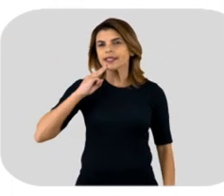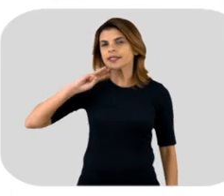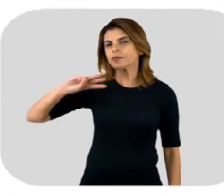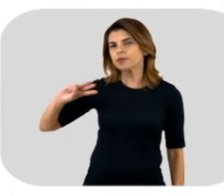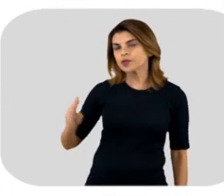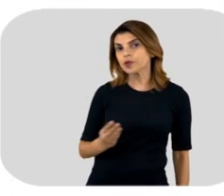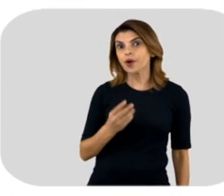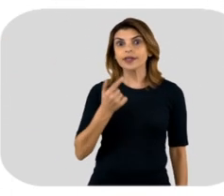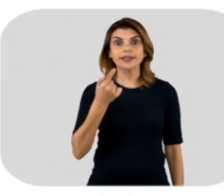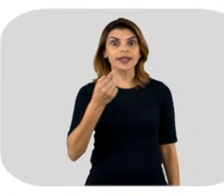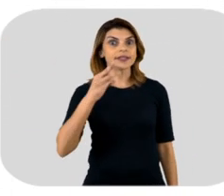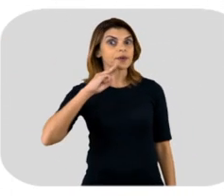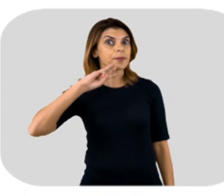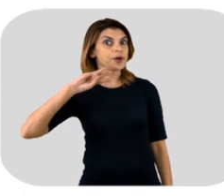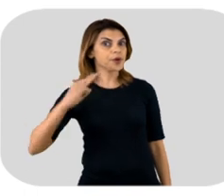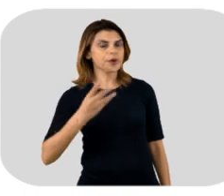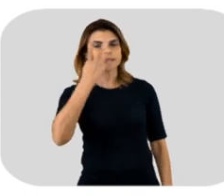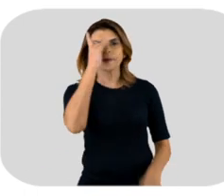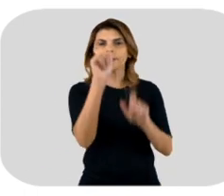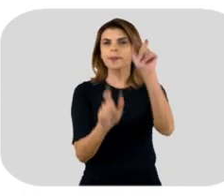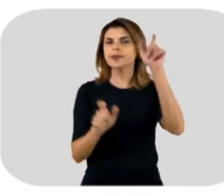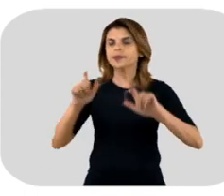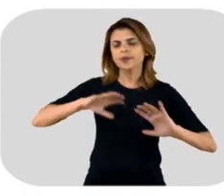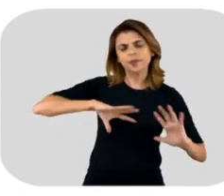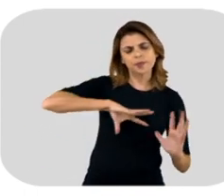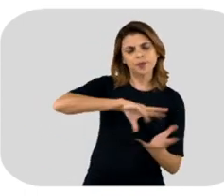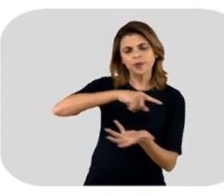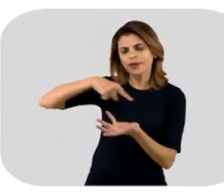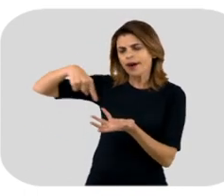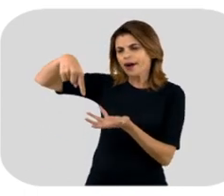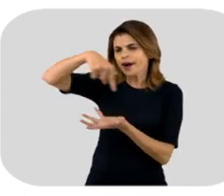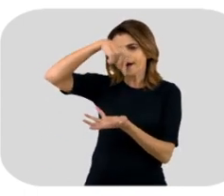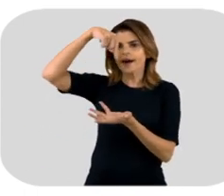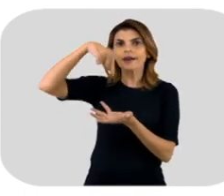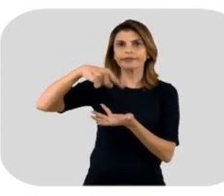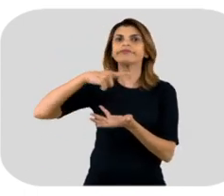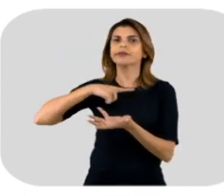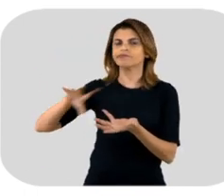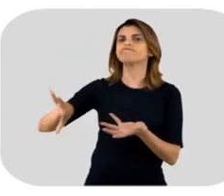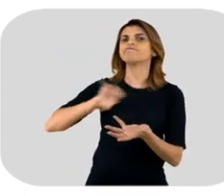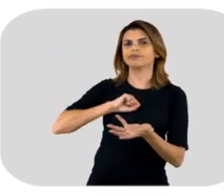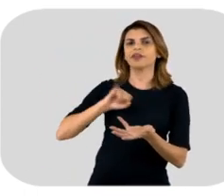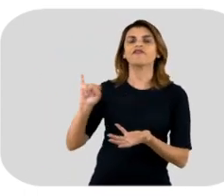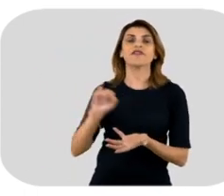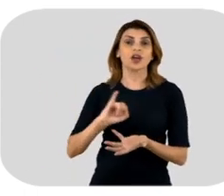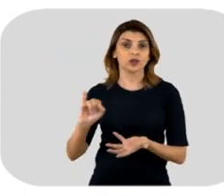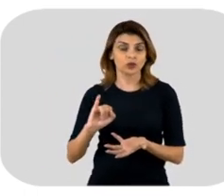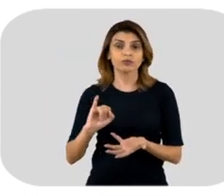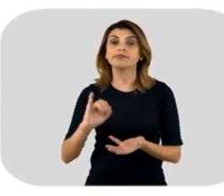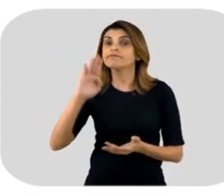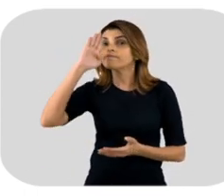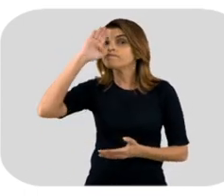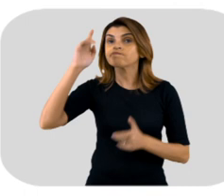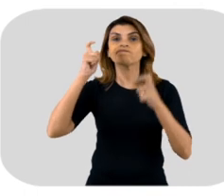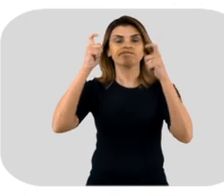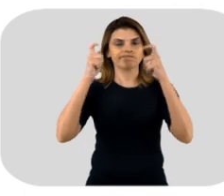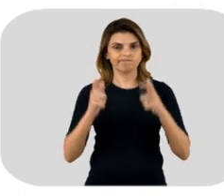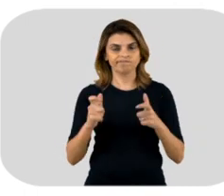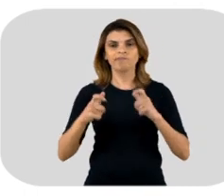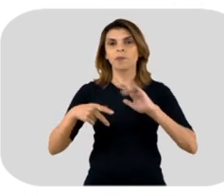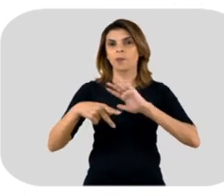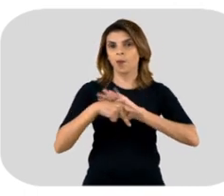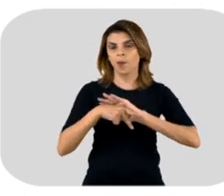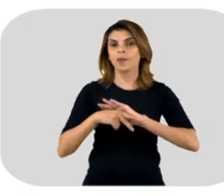Estima-se que cerca de 6 a 7 milhões de pessoas no mundo estão infectadas por esse parasita. Embora ocorra principalmente na